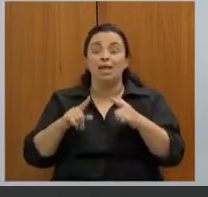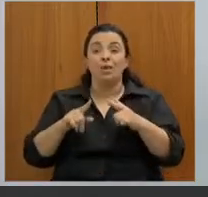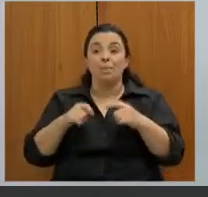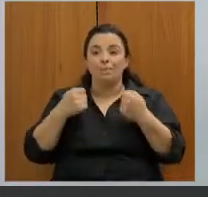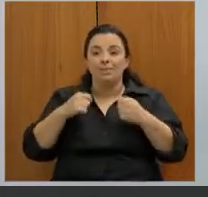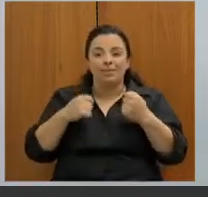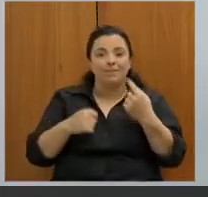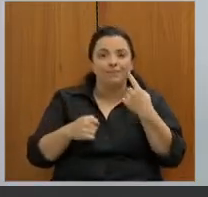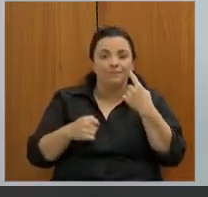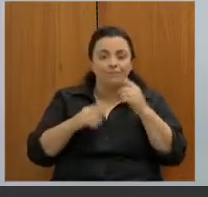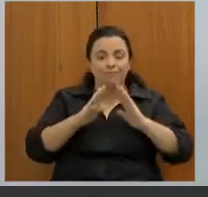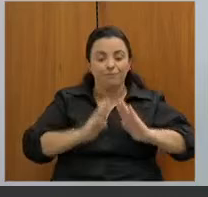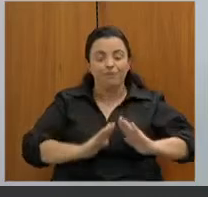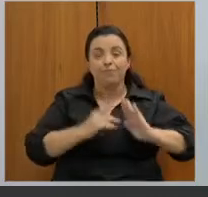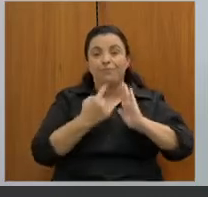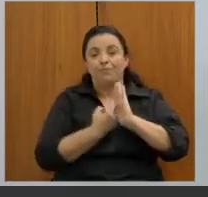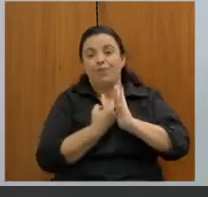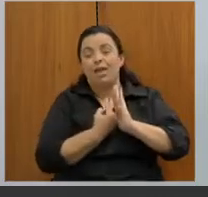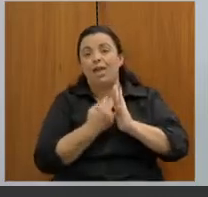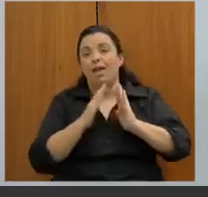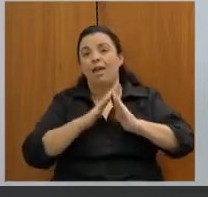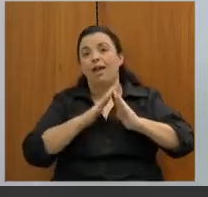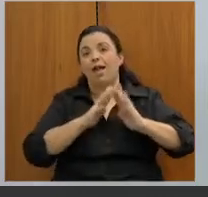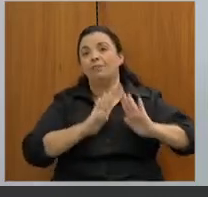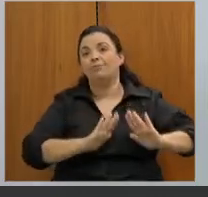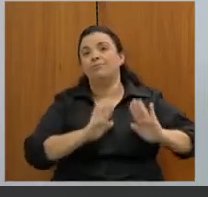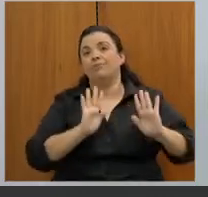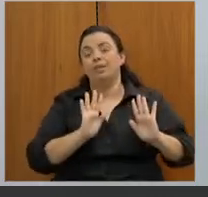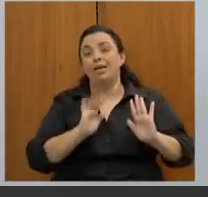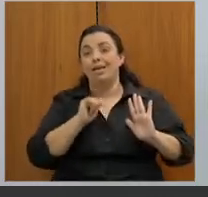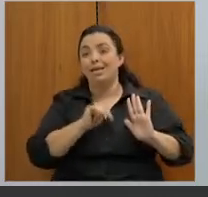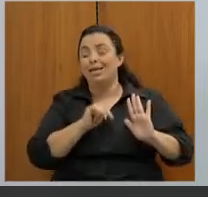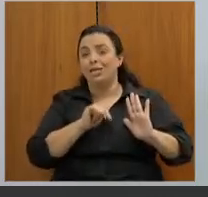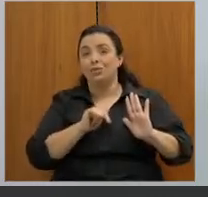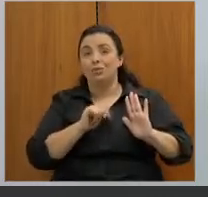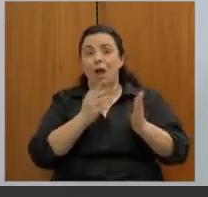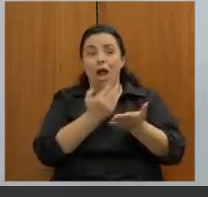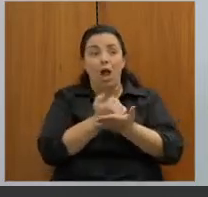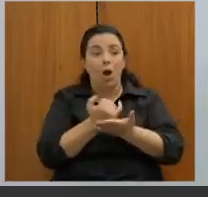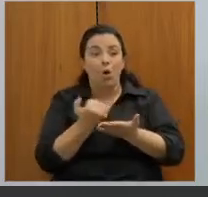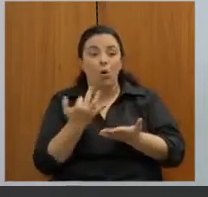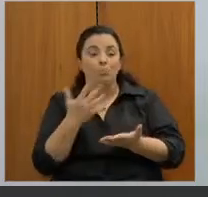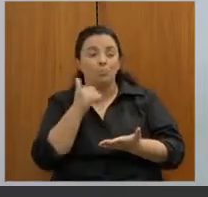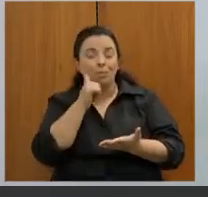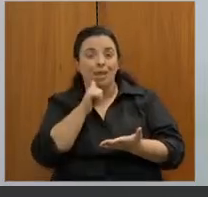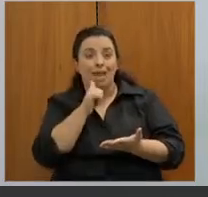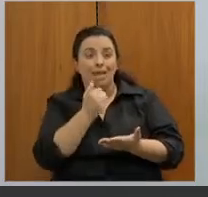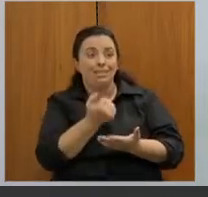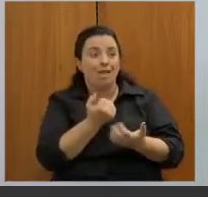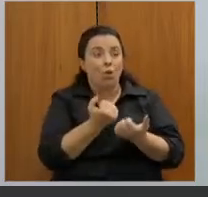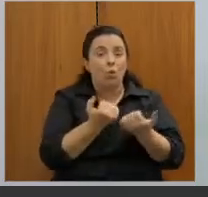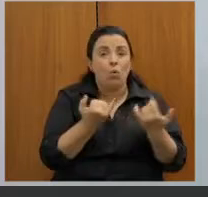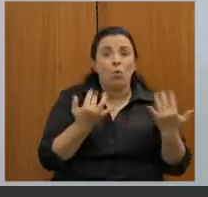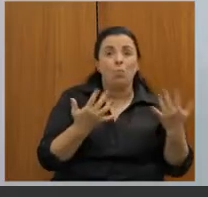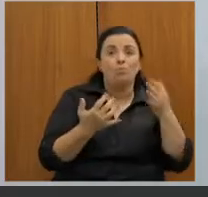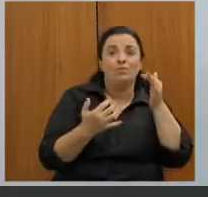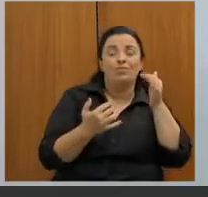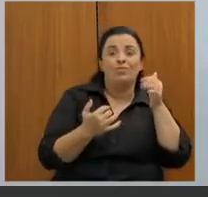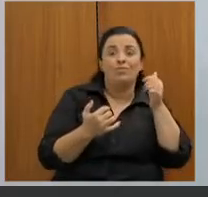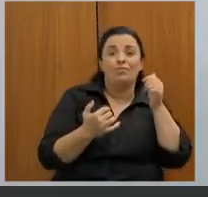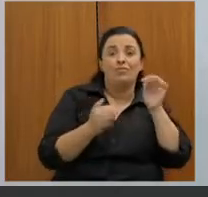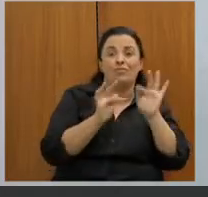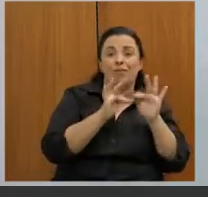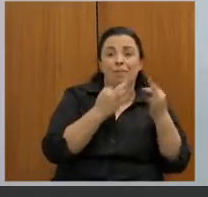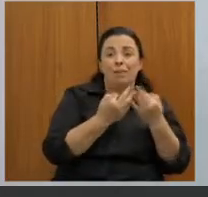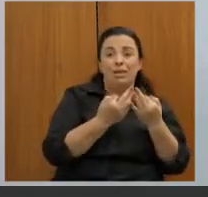para algumas mulheres para para Famílias foi muito difícil porque a história da humanidade é contada